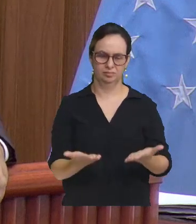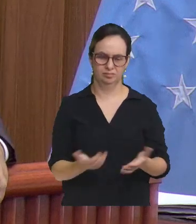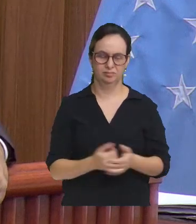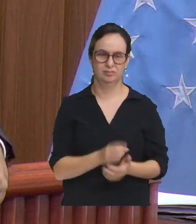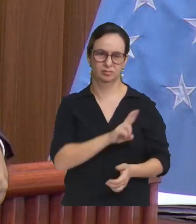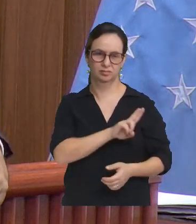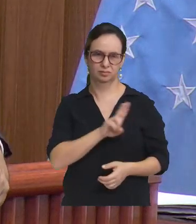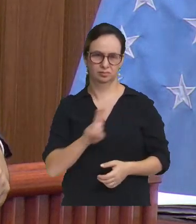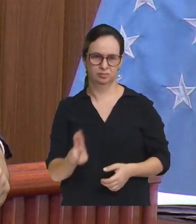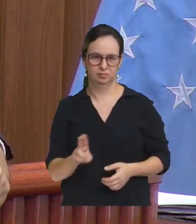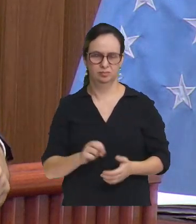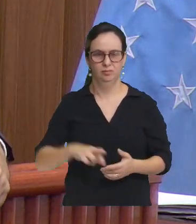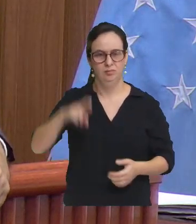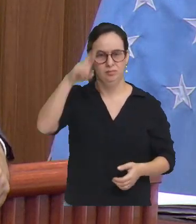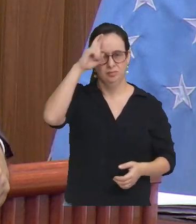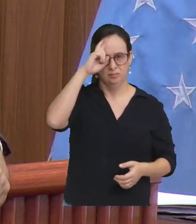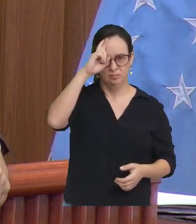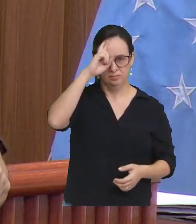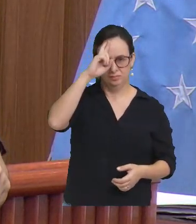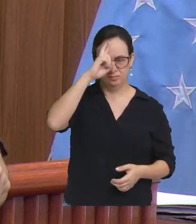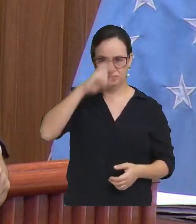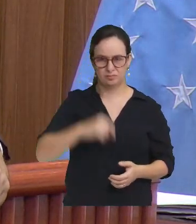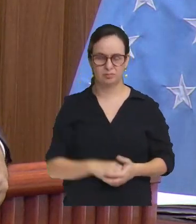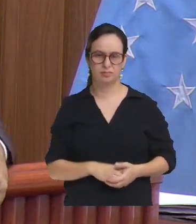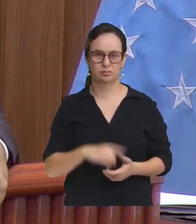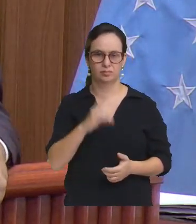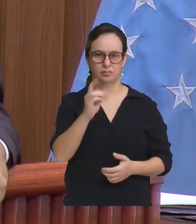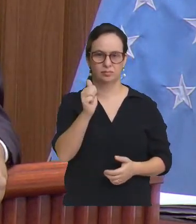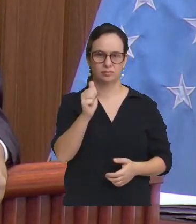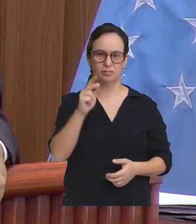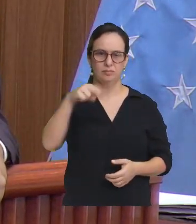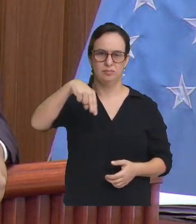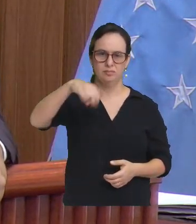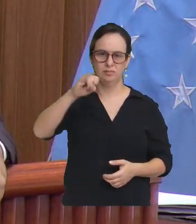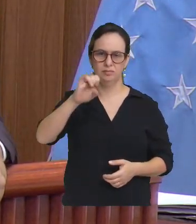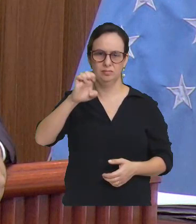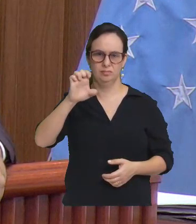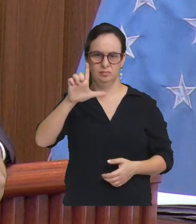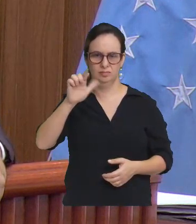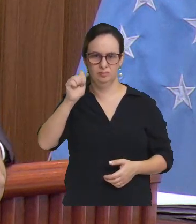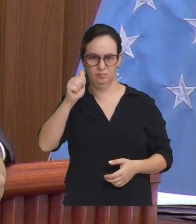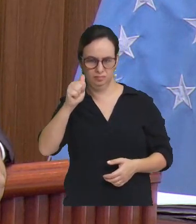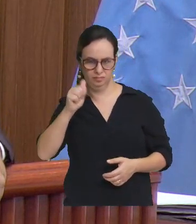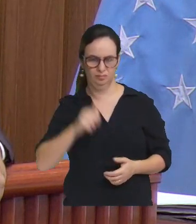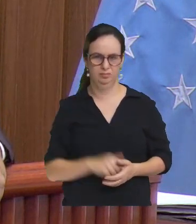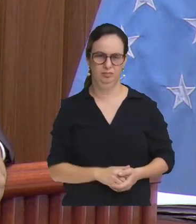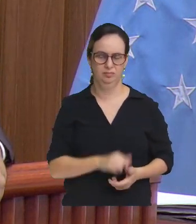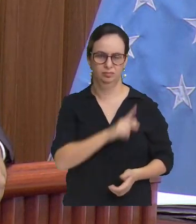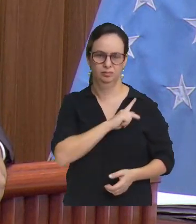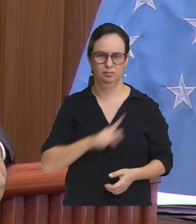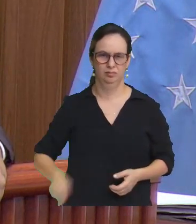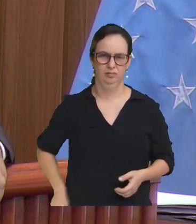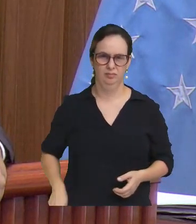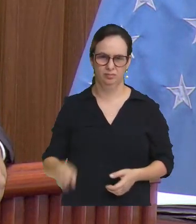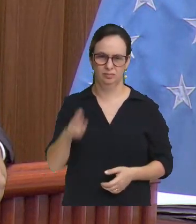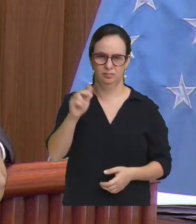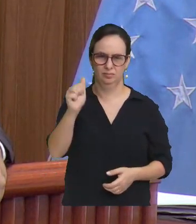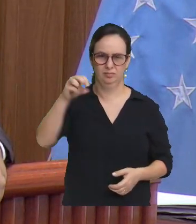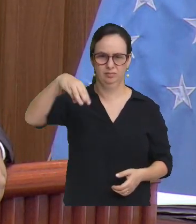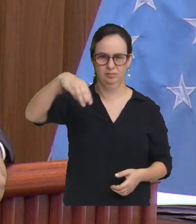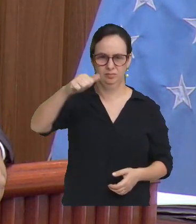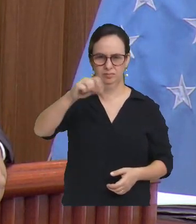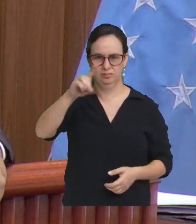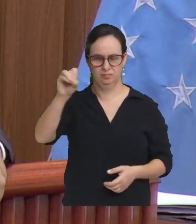Daniela, em nome do diretor Fabinho, em nome do presidente Ramão, a gente agradece todo o empenho e o trabalho de vocês, né, e que vocês